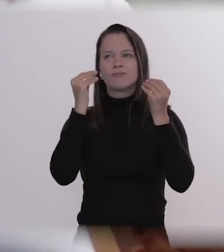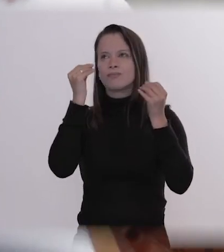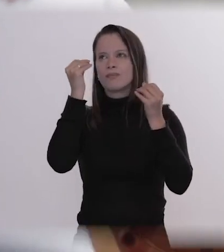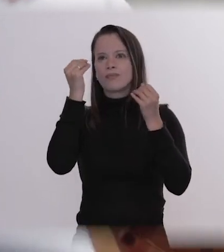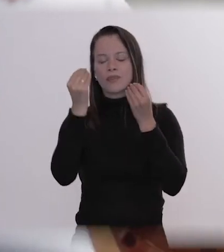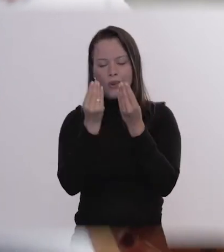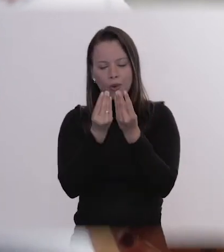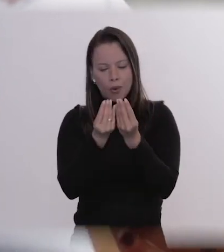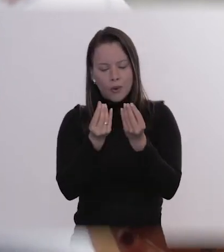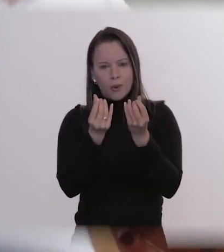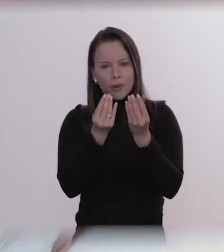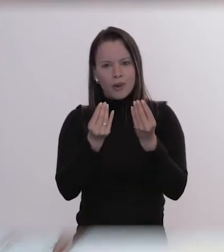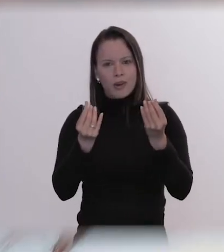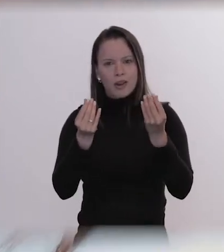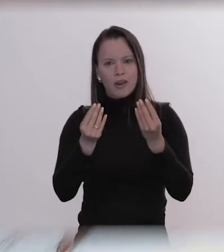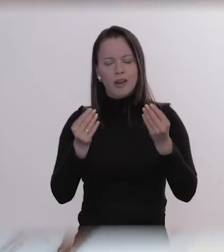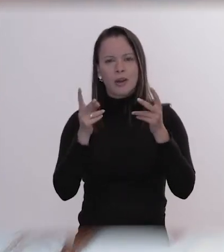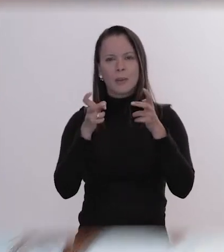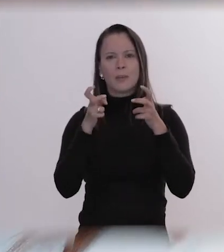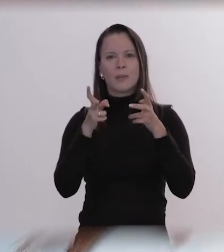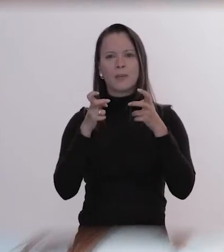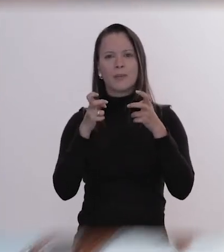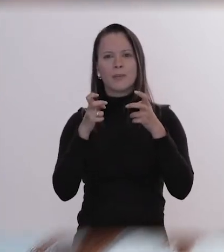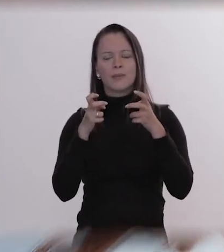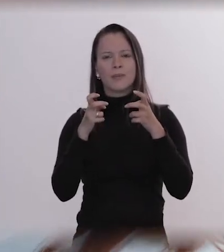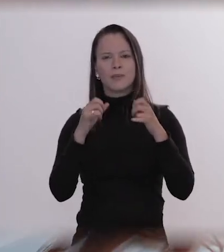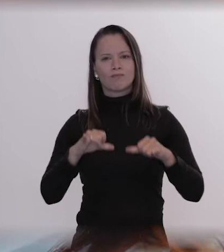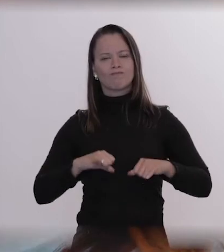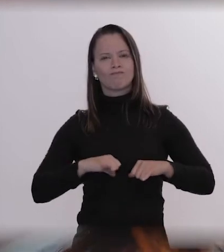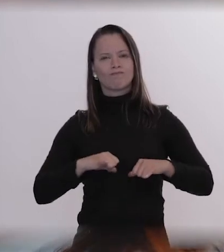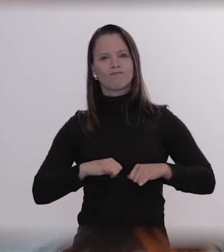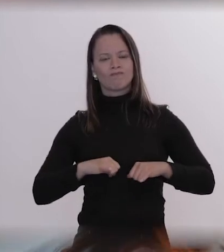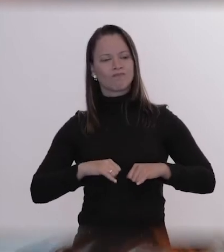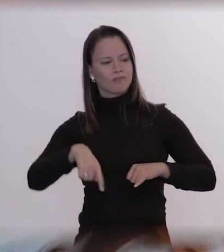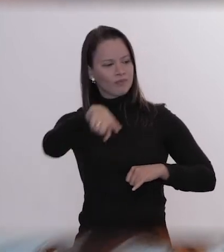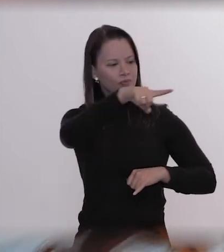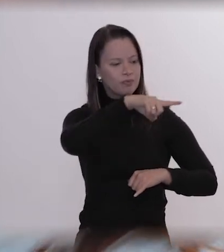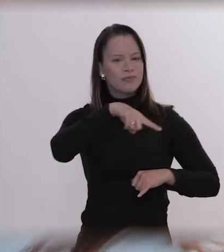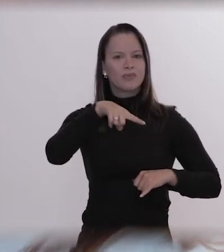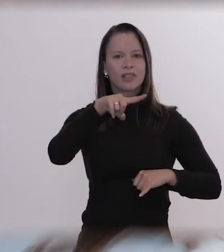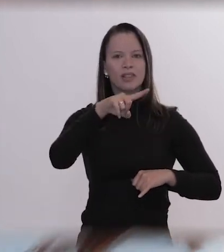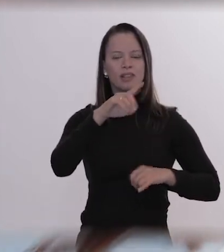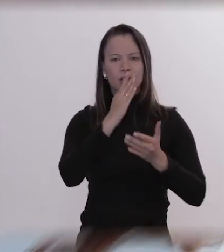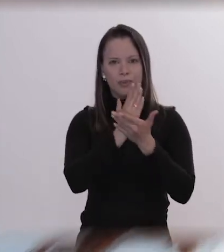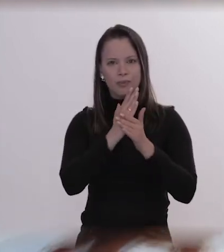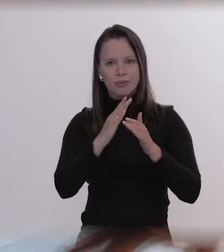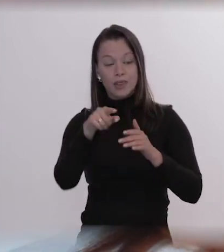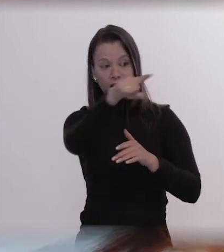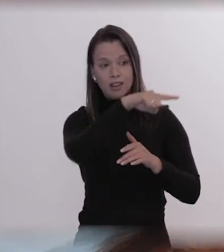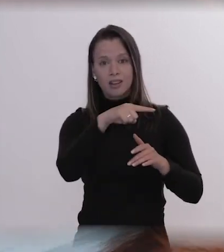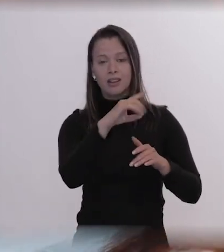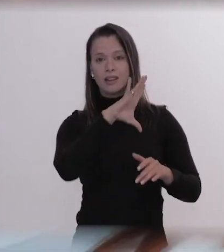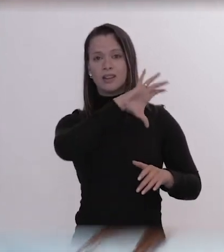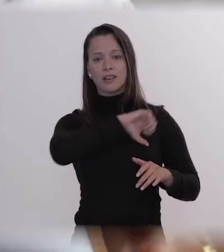a sensibilidade de não estar machucando mais as pessoas. Pessoas essas que